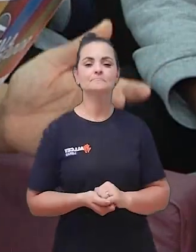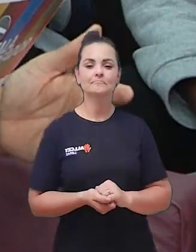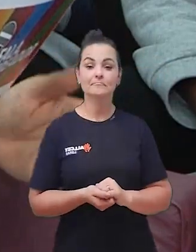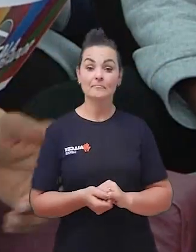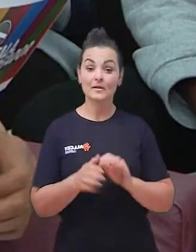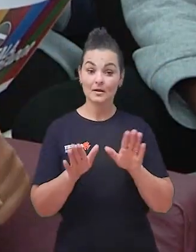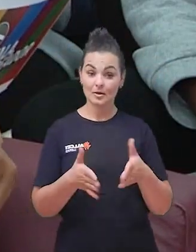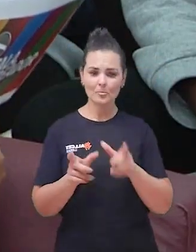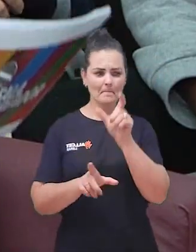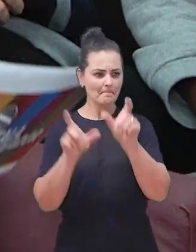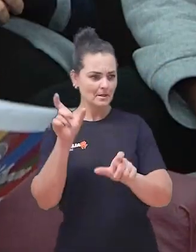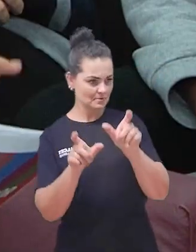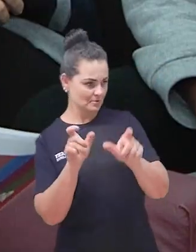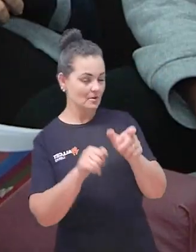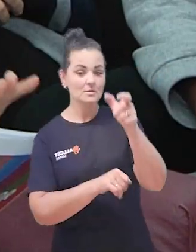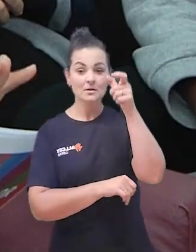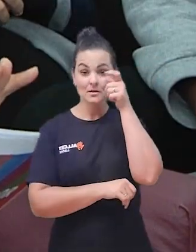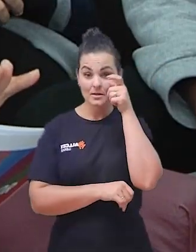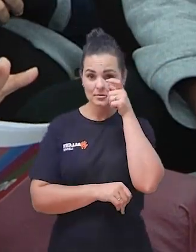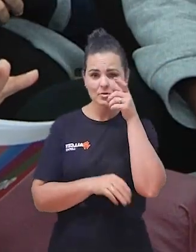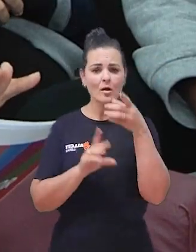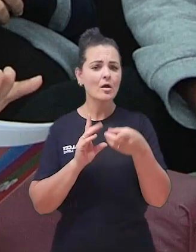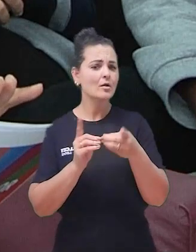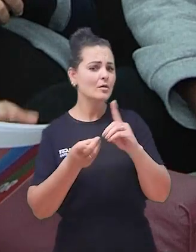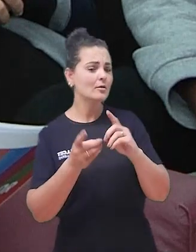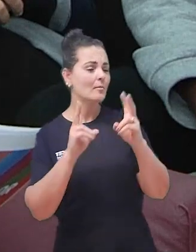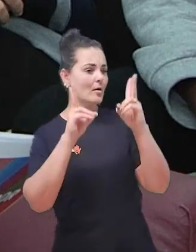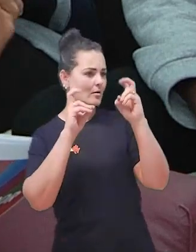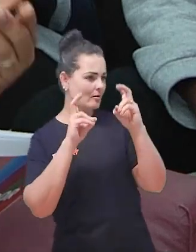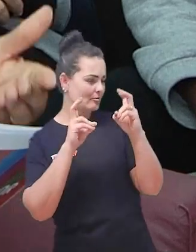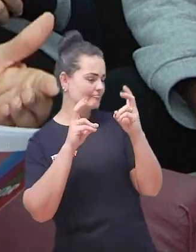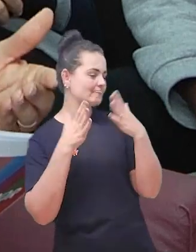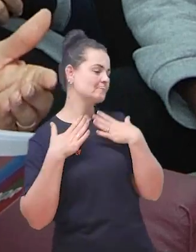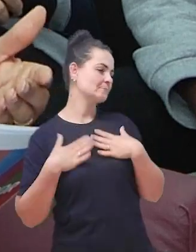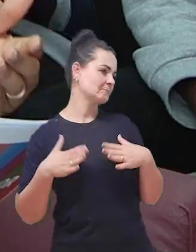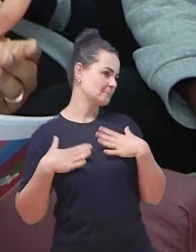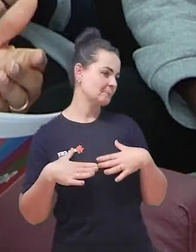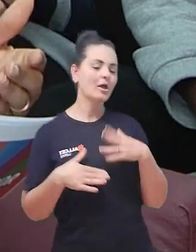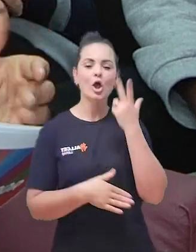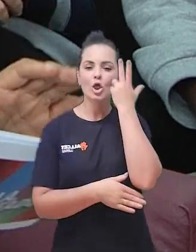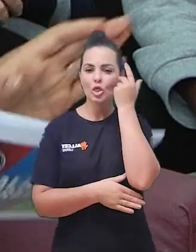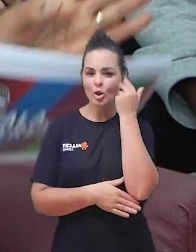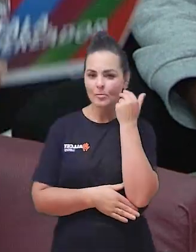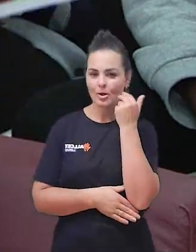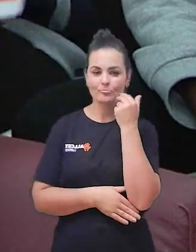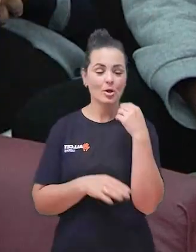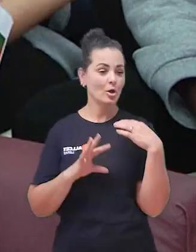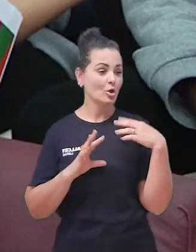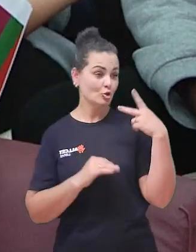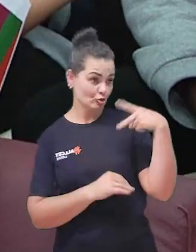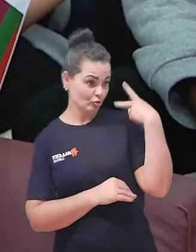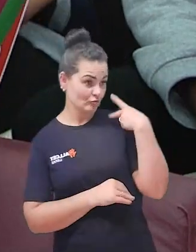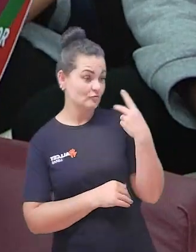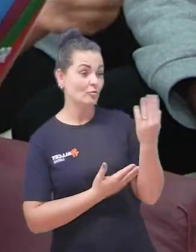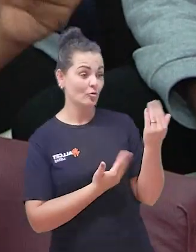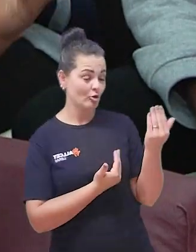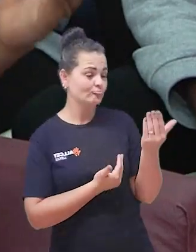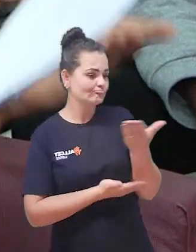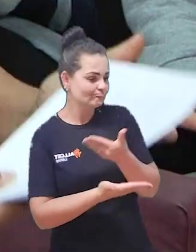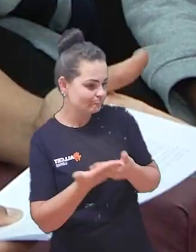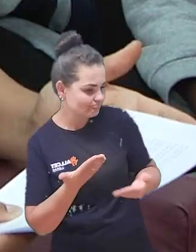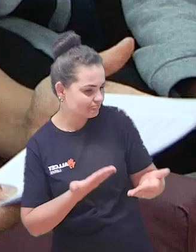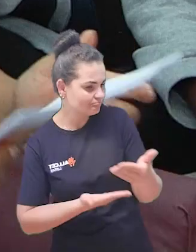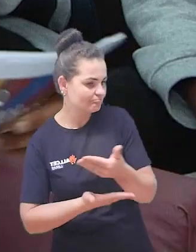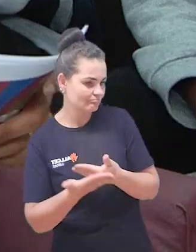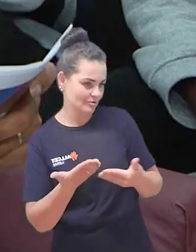para o público que nos assiste, a dinâmica do programa ela é muito tranquila, da qual os nossos vereadores mirins